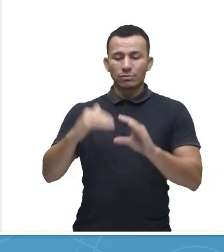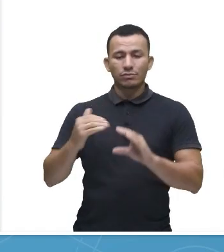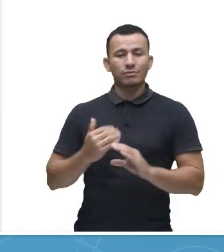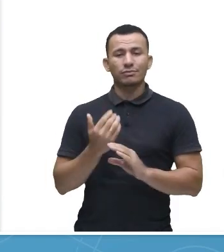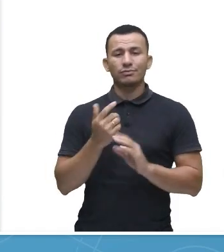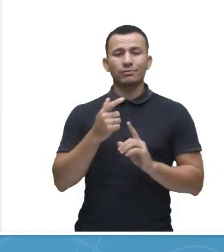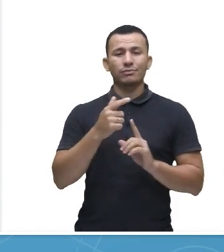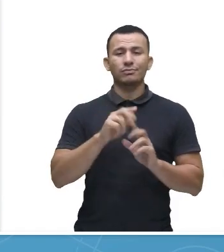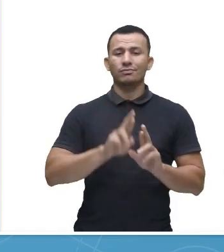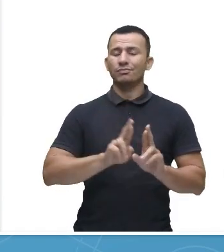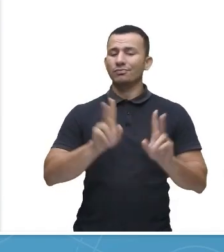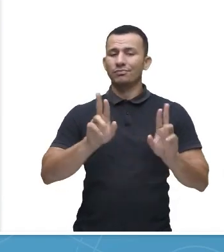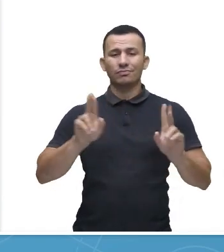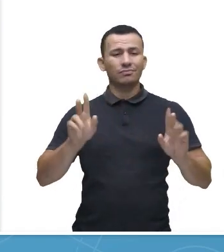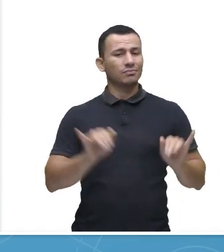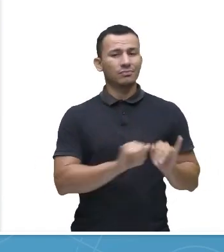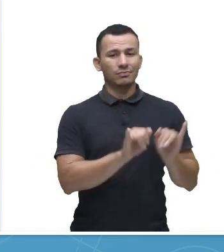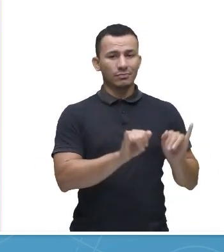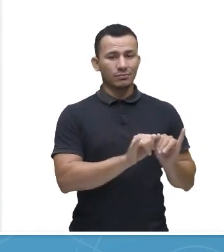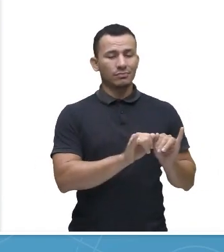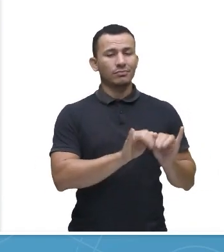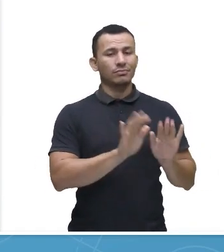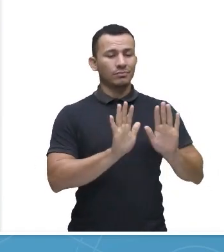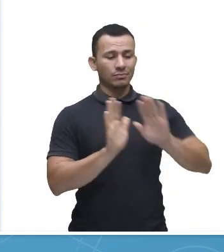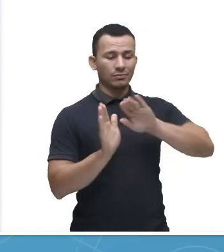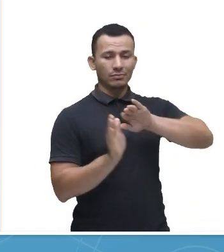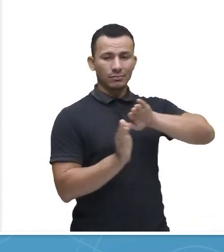ó, lendo aí. Se a gente tivesse só a resposta.